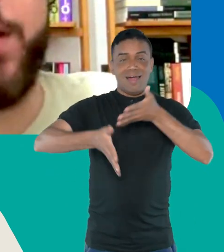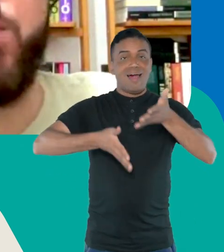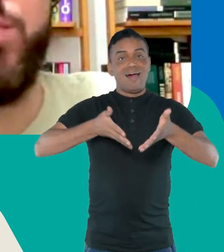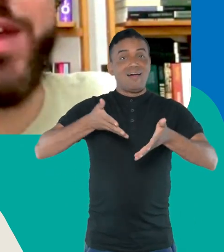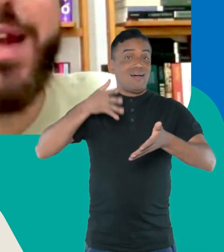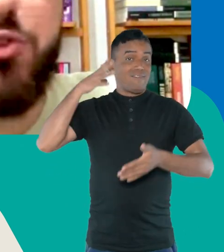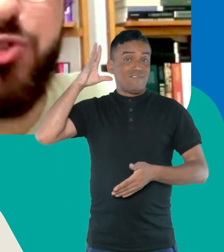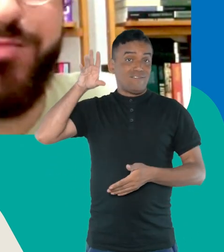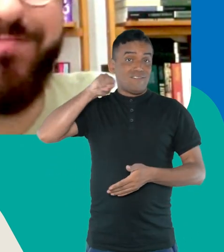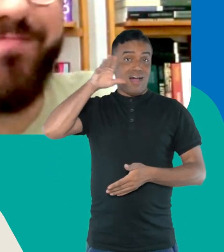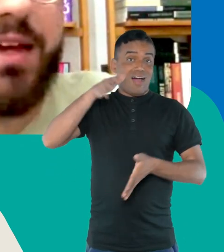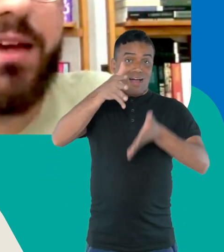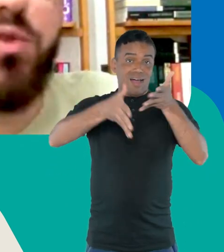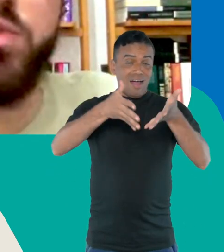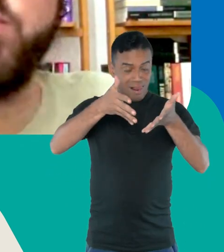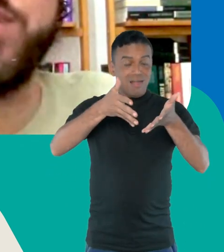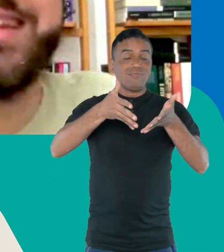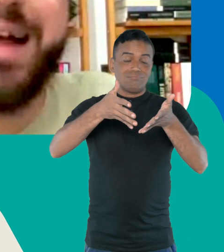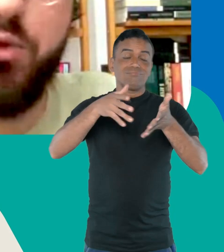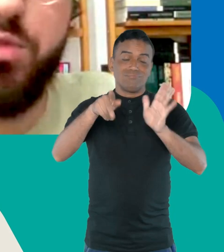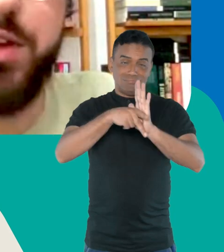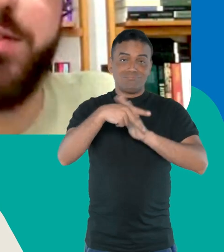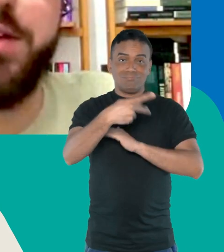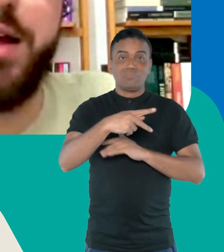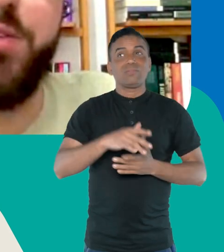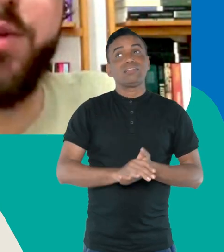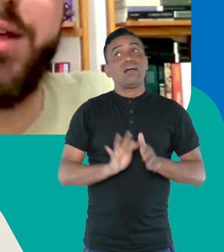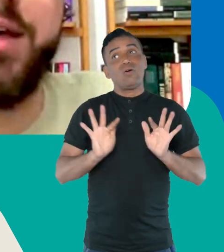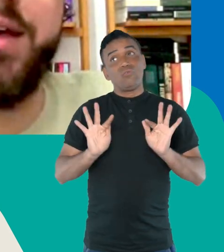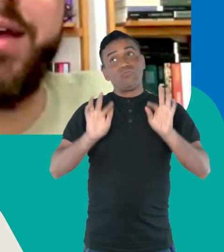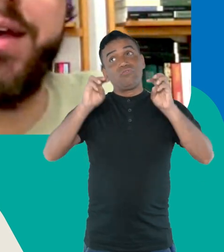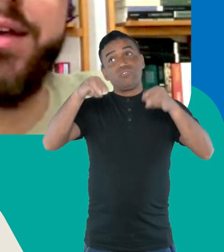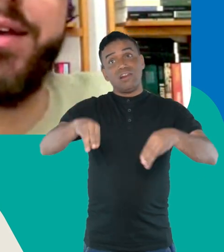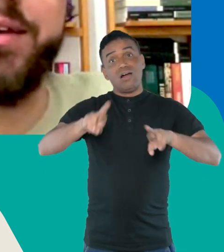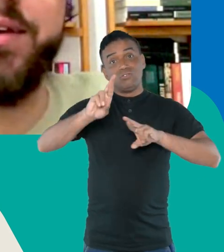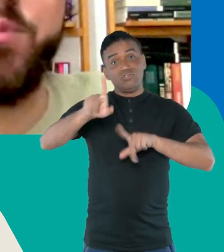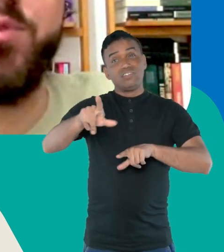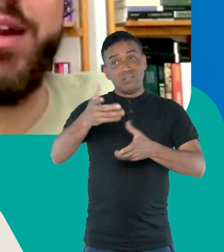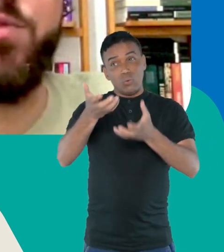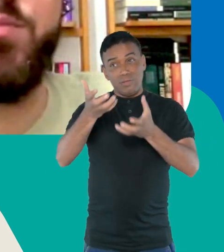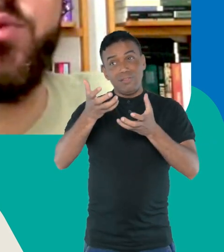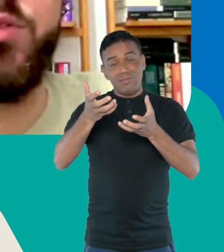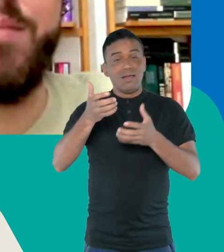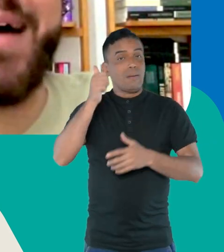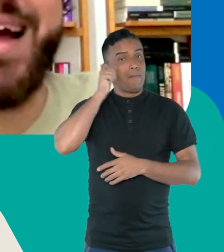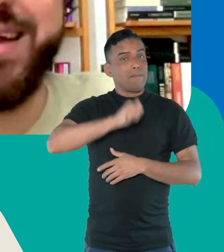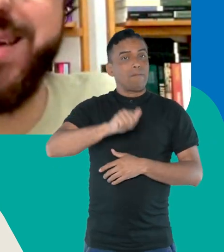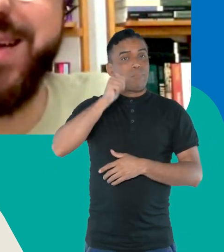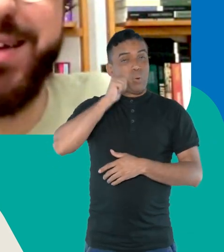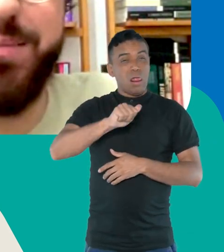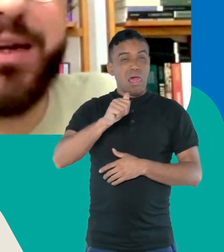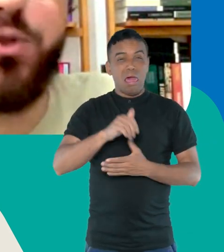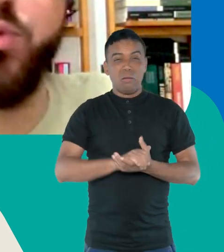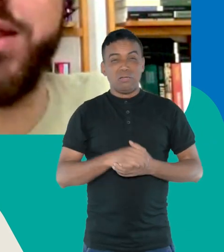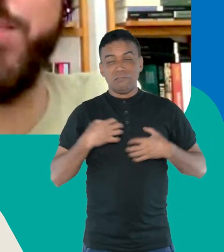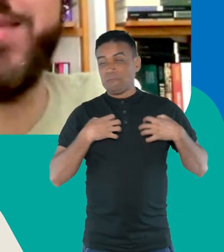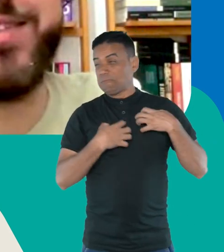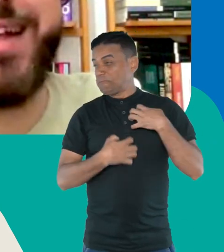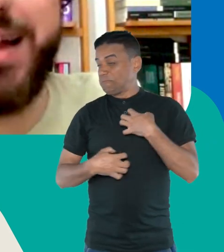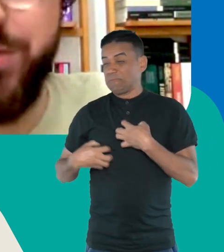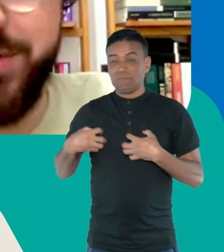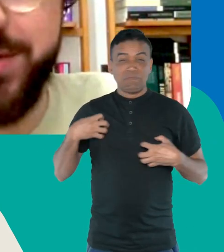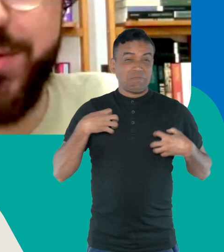mas eu queria que fosse algo diferente, que fosse um final diferenciado. Que uma mulher que foi muito amarga, que